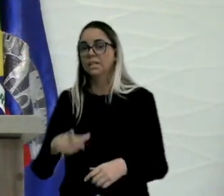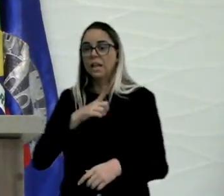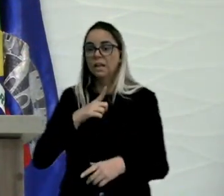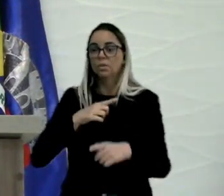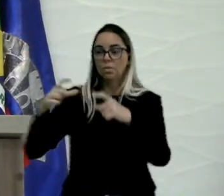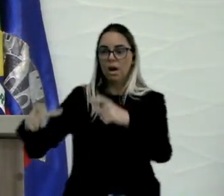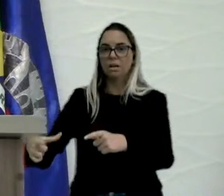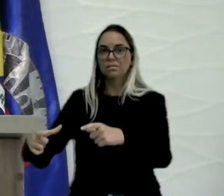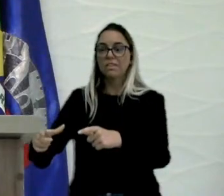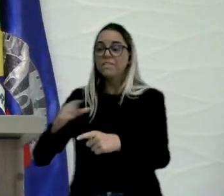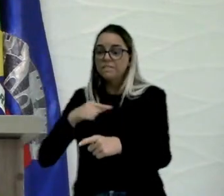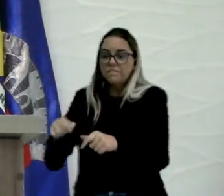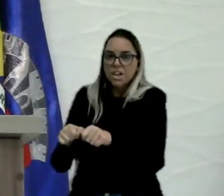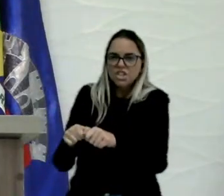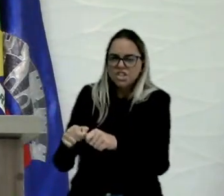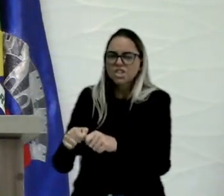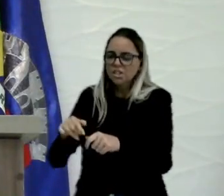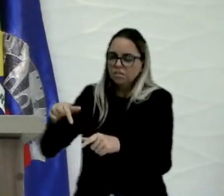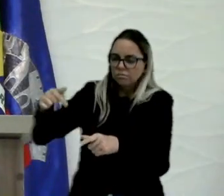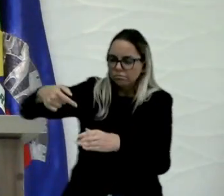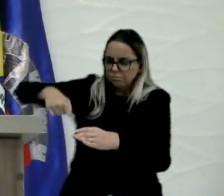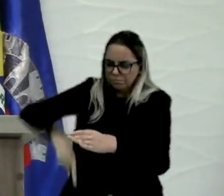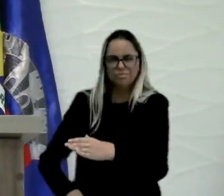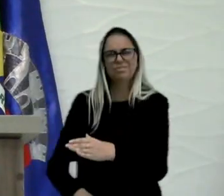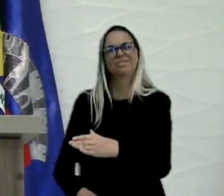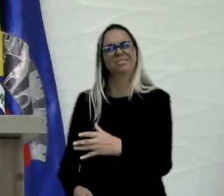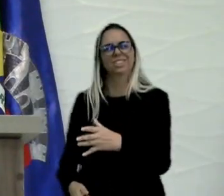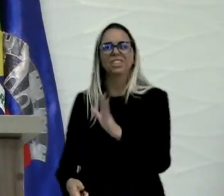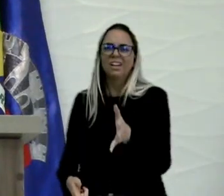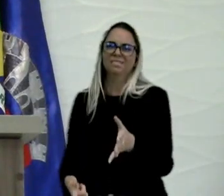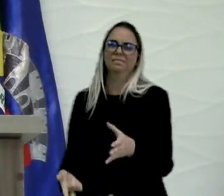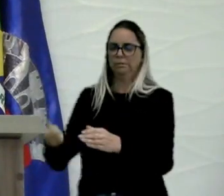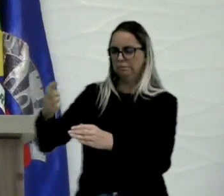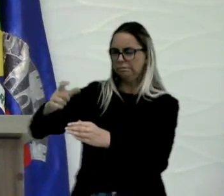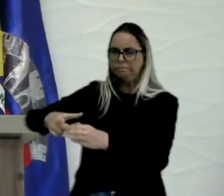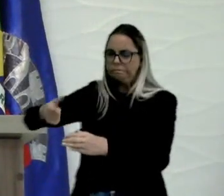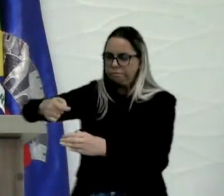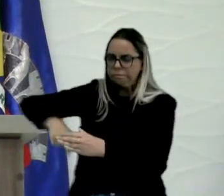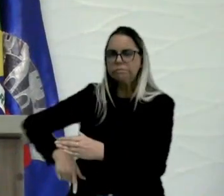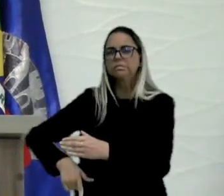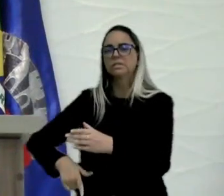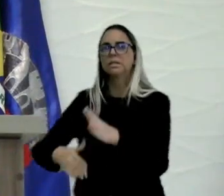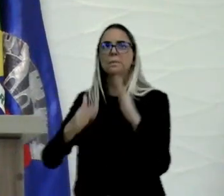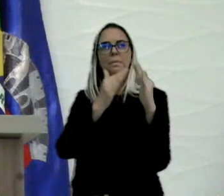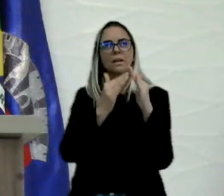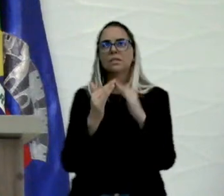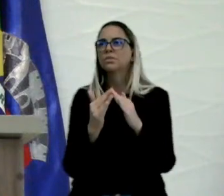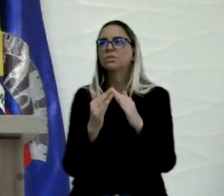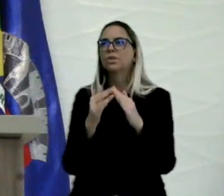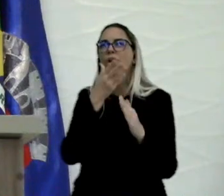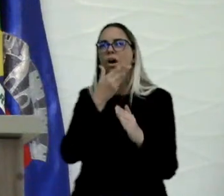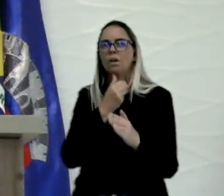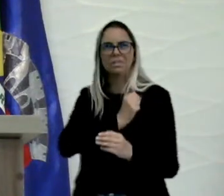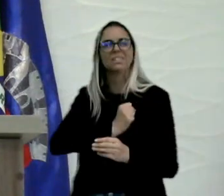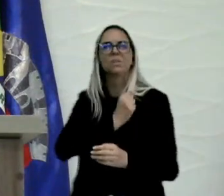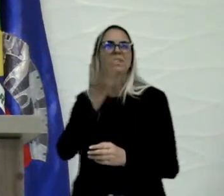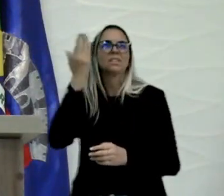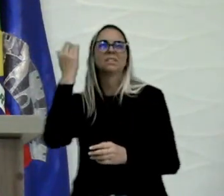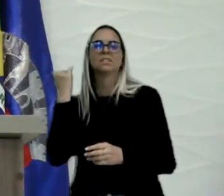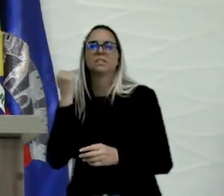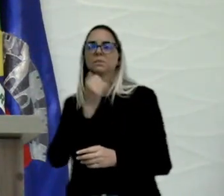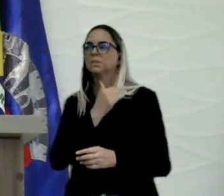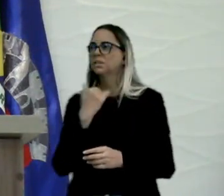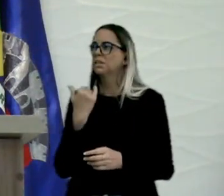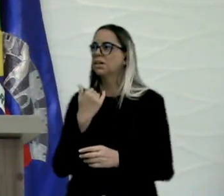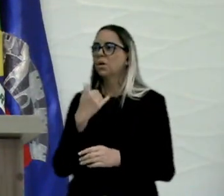vezes afundou por exemplo vizinho a residência onde morou o saudoso pai do vereador Pachequinho é